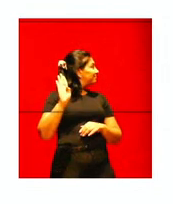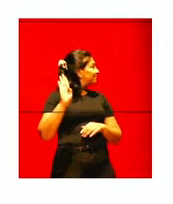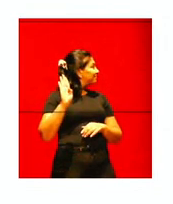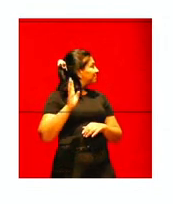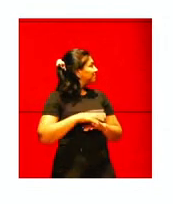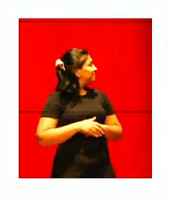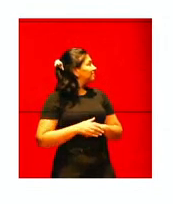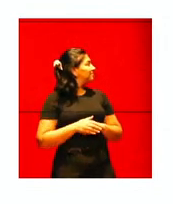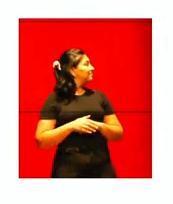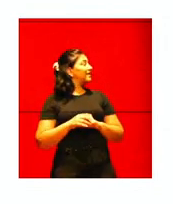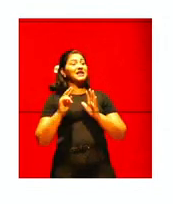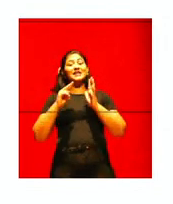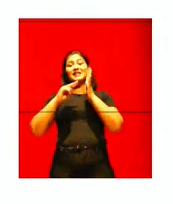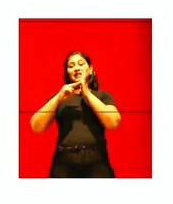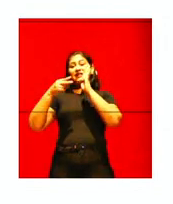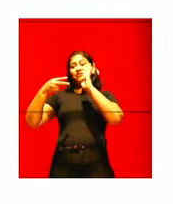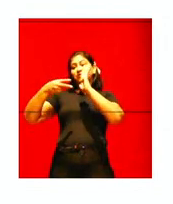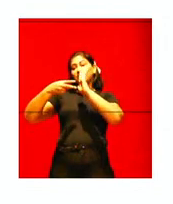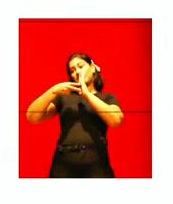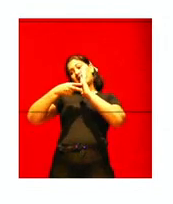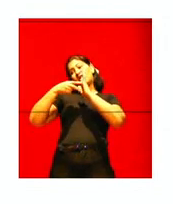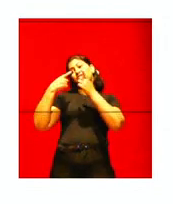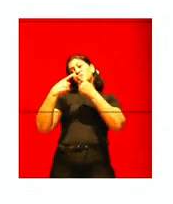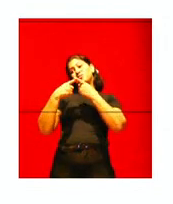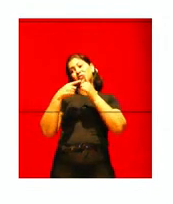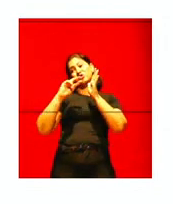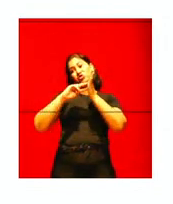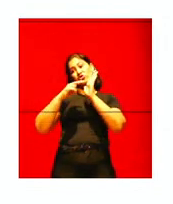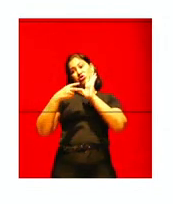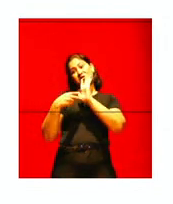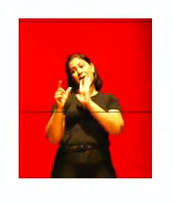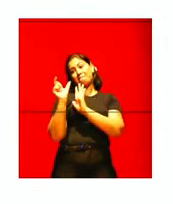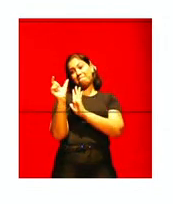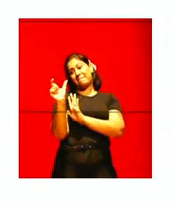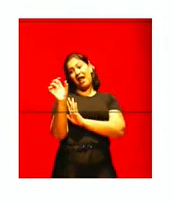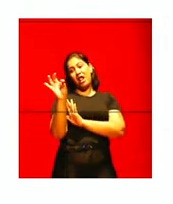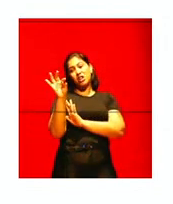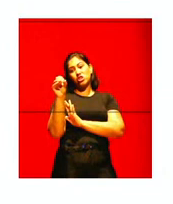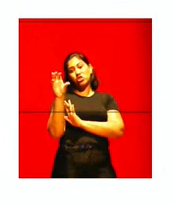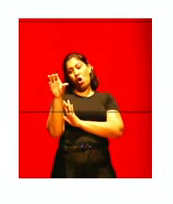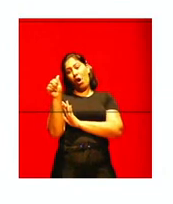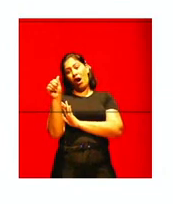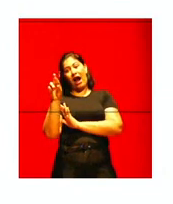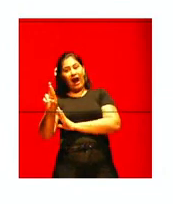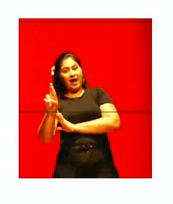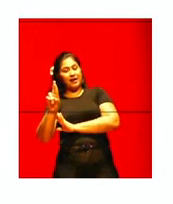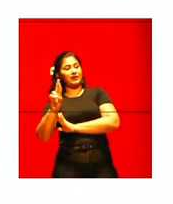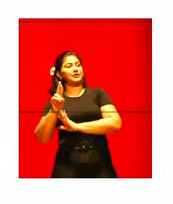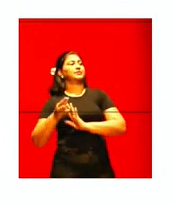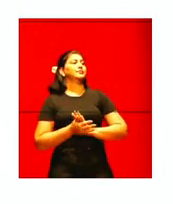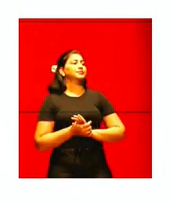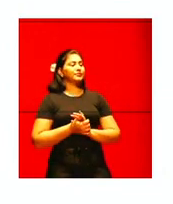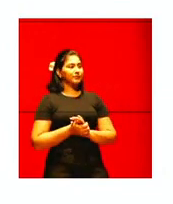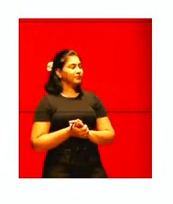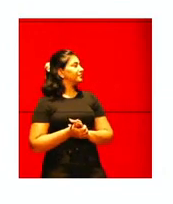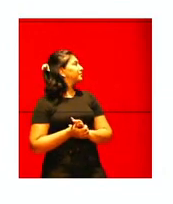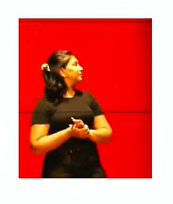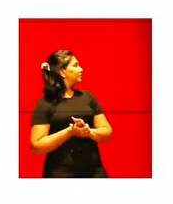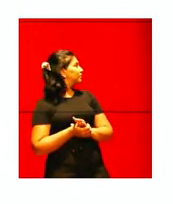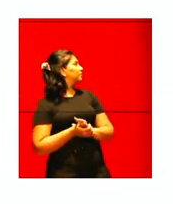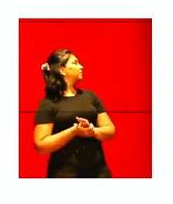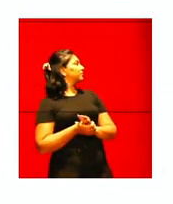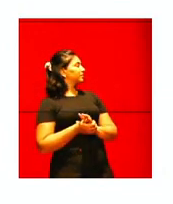É raro ser, mas meu Deus do céu. Constrói-se a partir da exploração de dois significados do